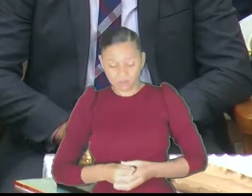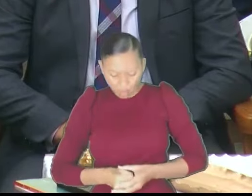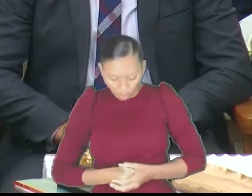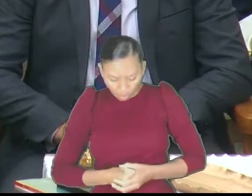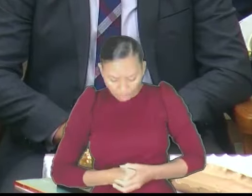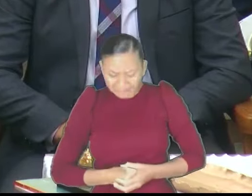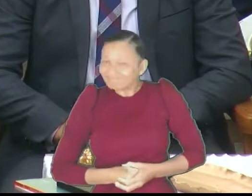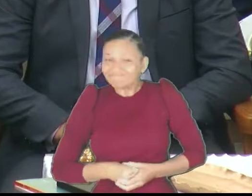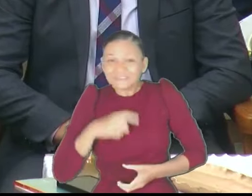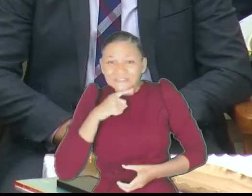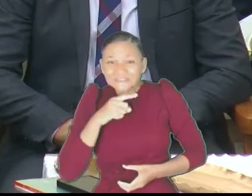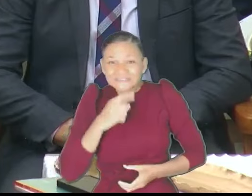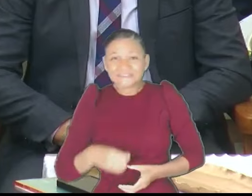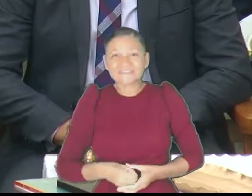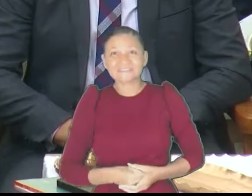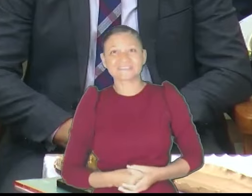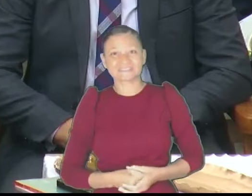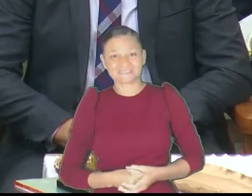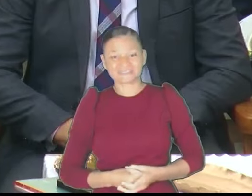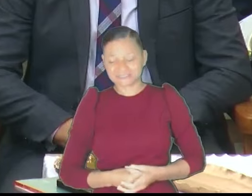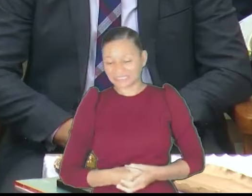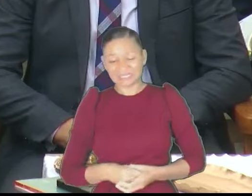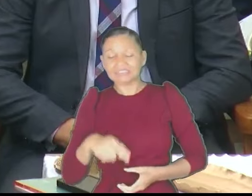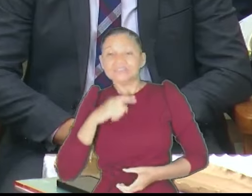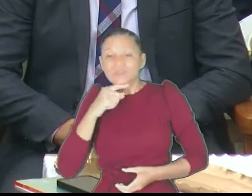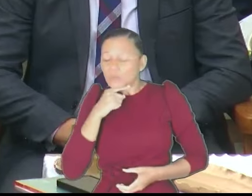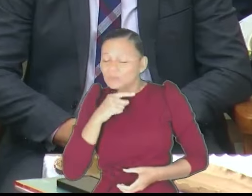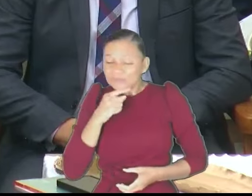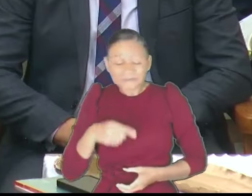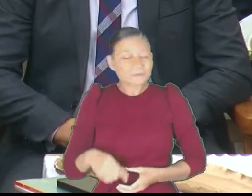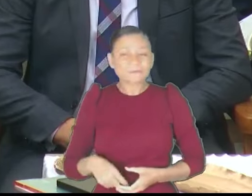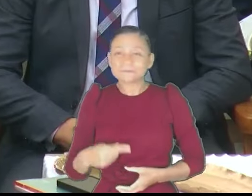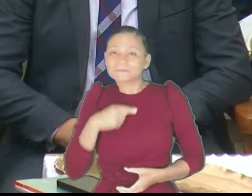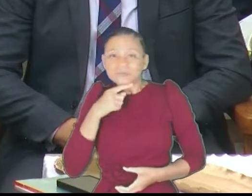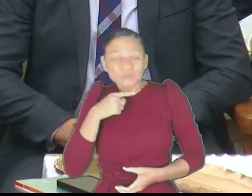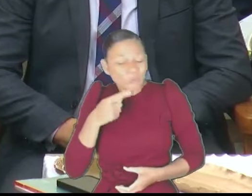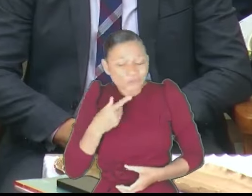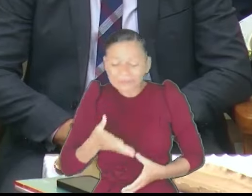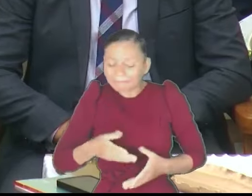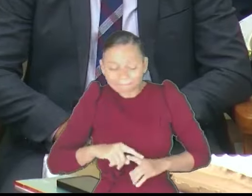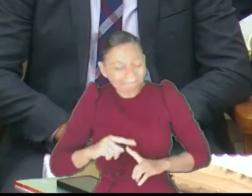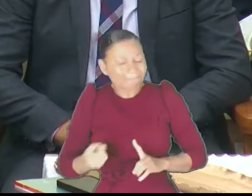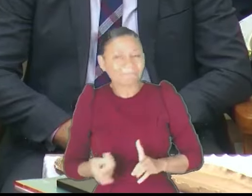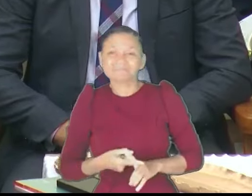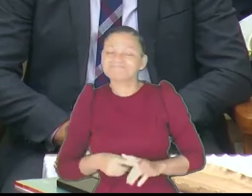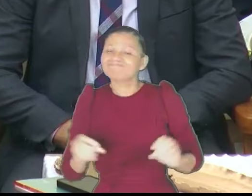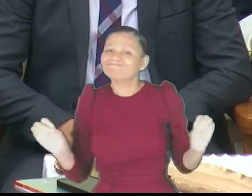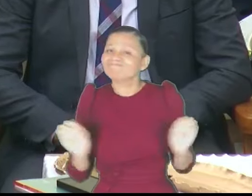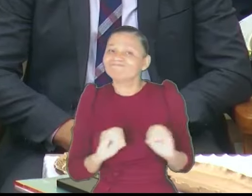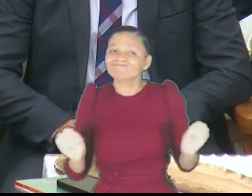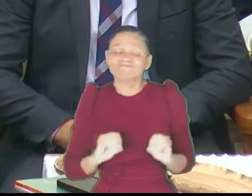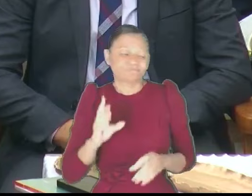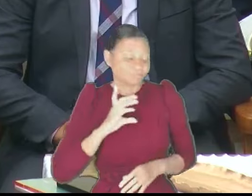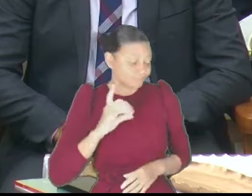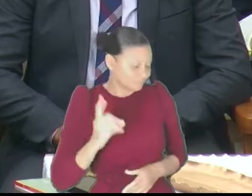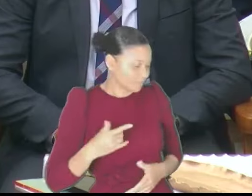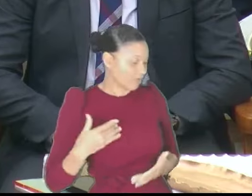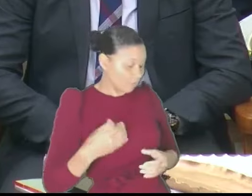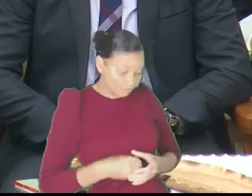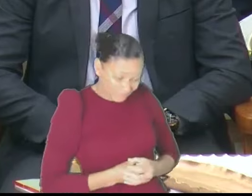morto, Deus faz com que Sara não consiga ovular mais. Sara agora não tem condições alguma de gerar. Deus disse, agora chegou